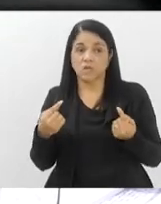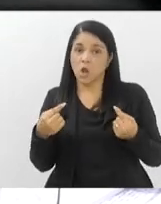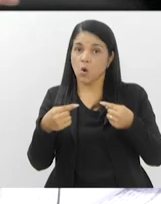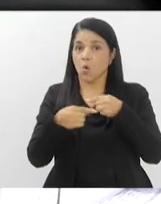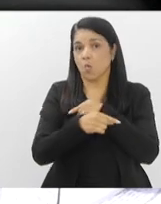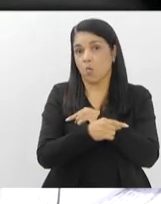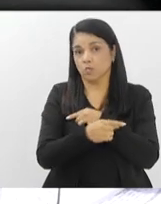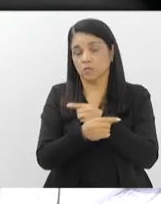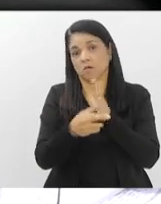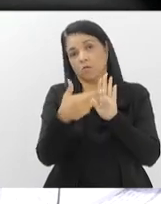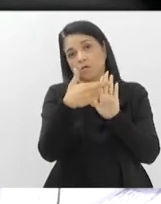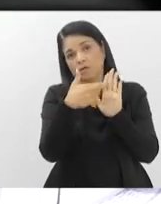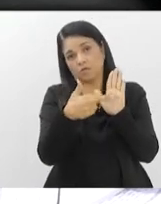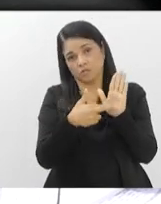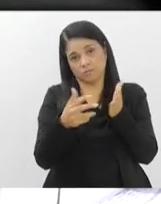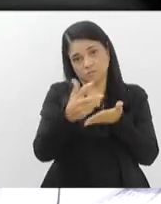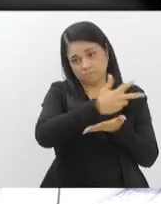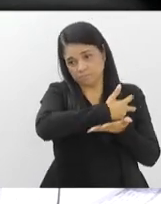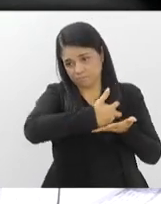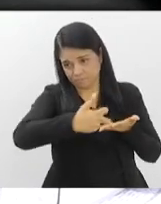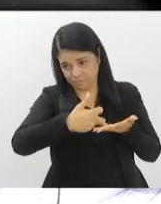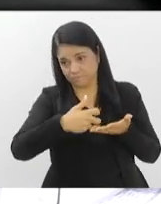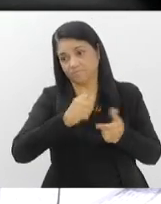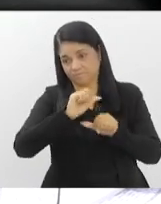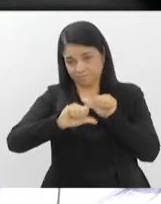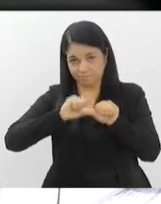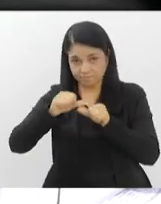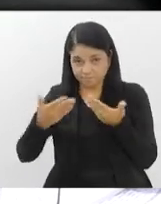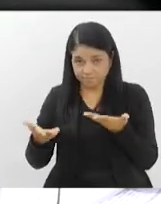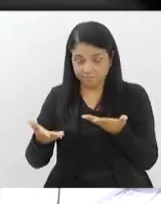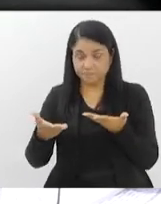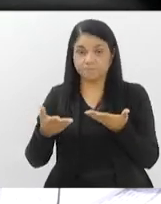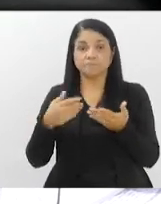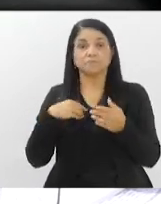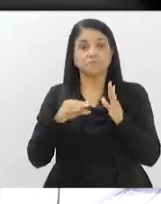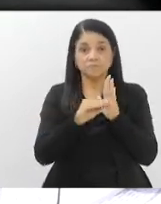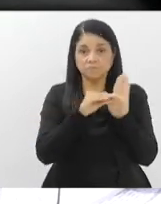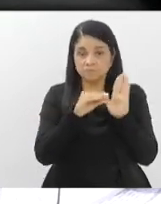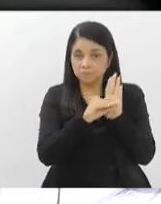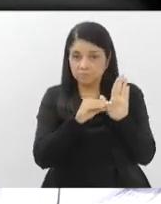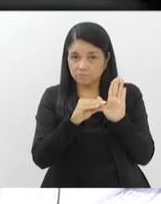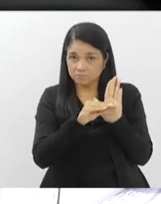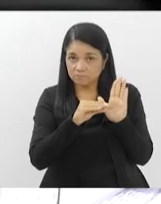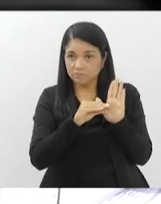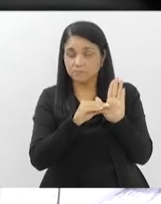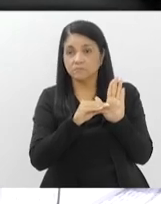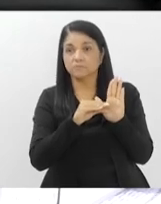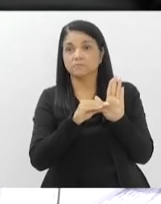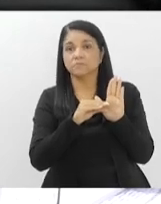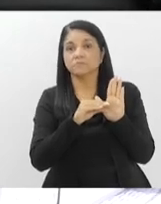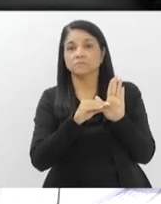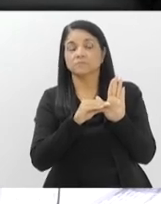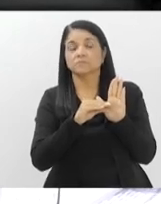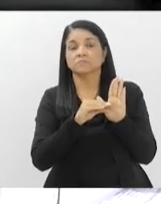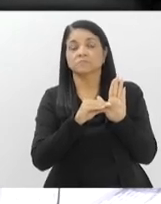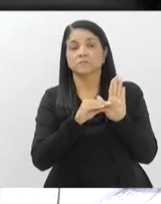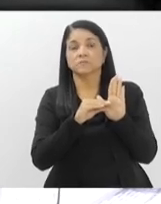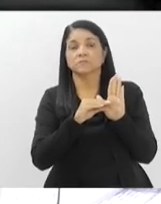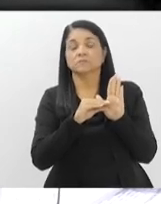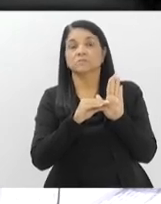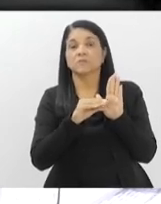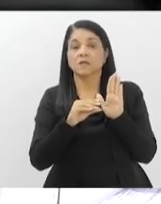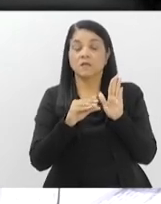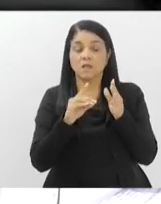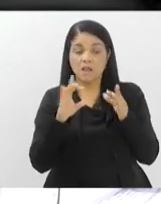contrariaria o regime de recuperação fiscal. Então, fiz essas emendas exatamente para dizer, está estritamente